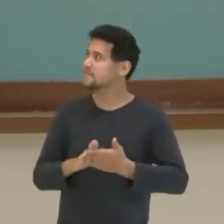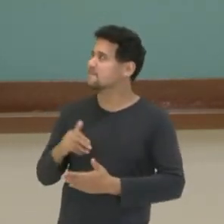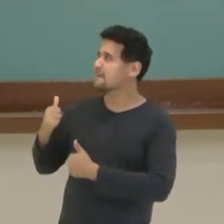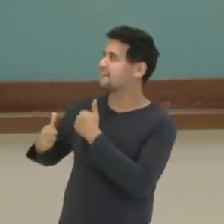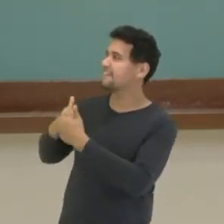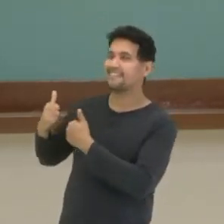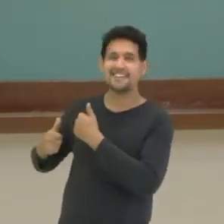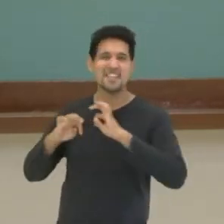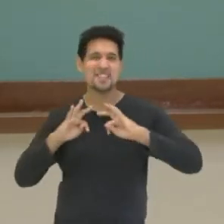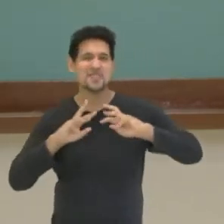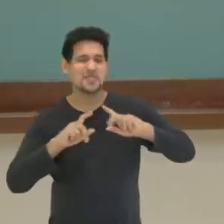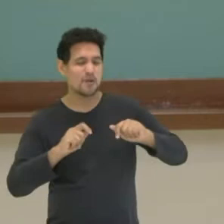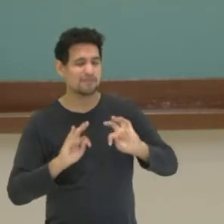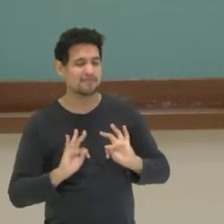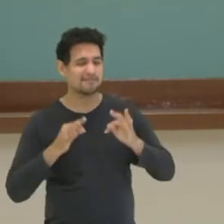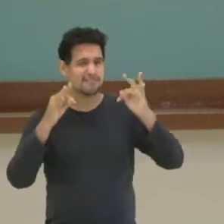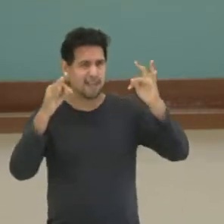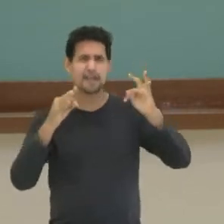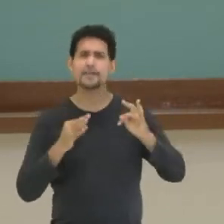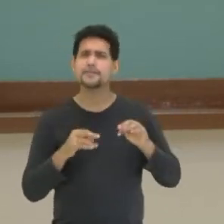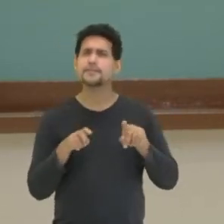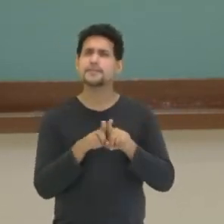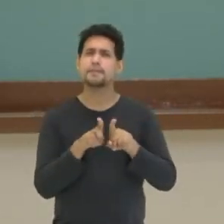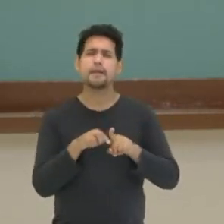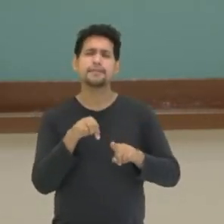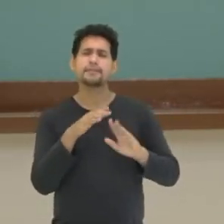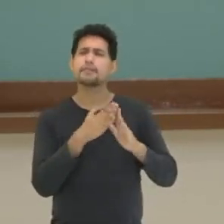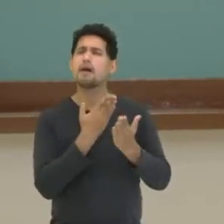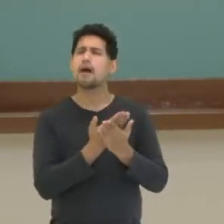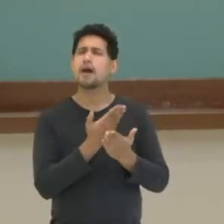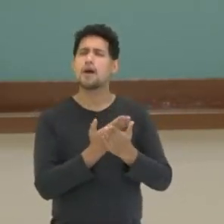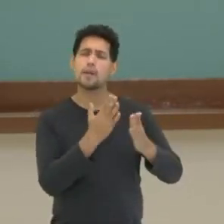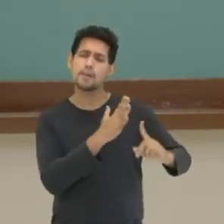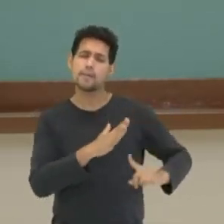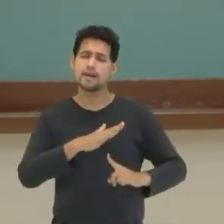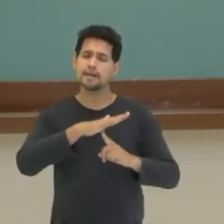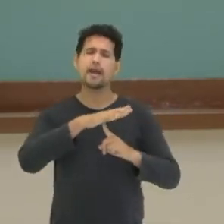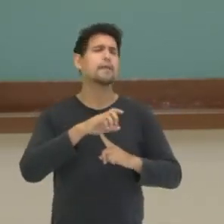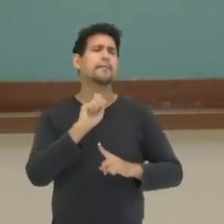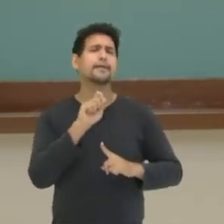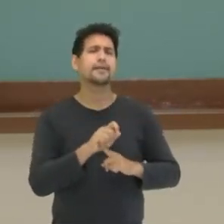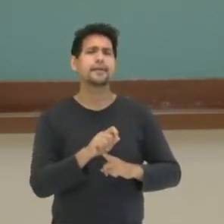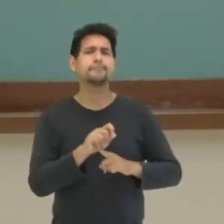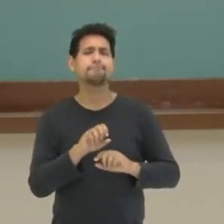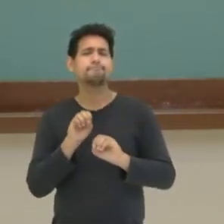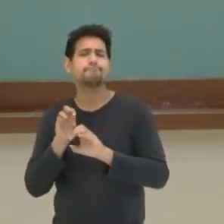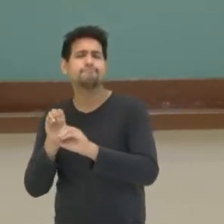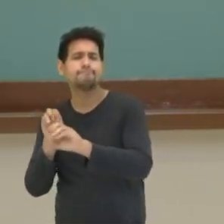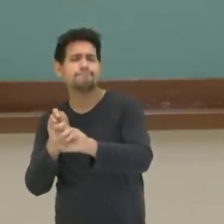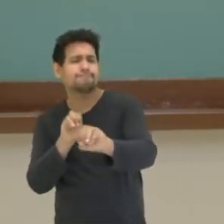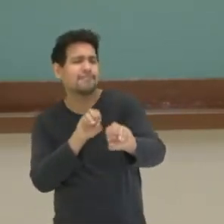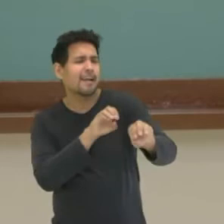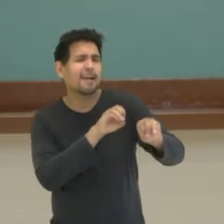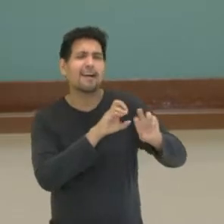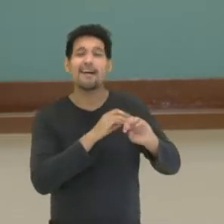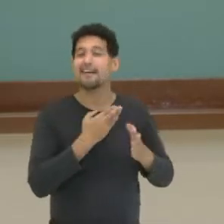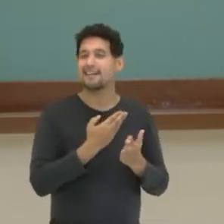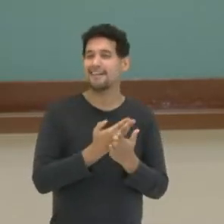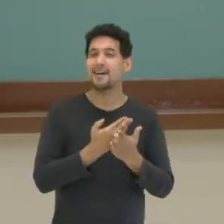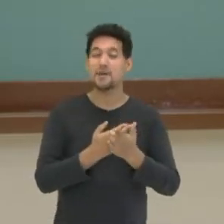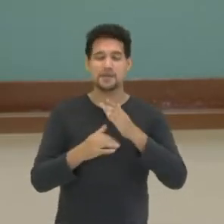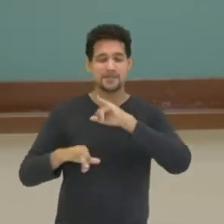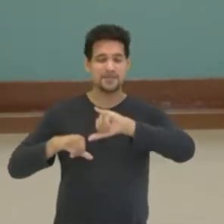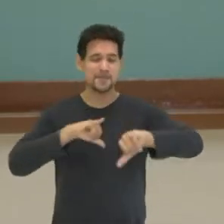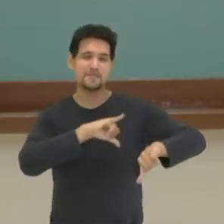Kelvin e todos os técnicos dos estúdios Aula Paraná, para levar até você mais uma aula de